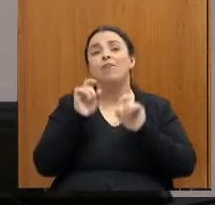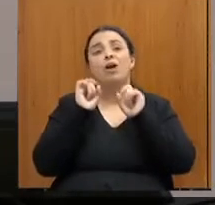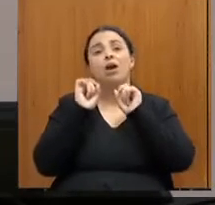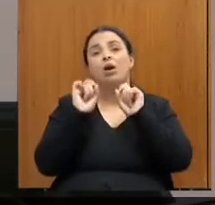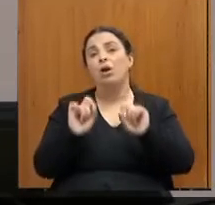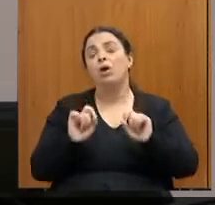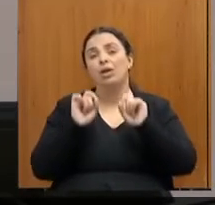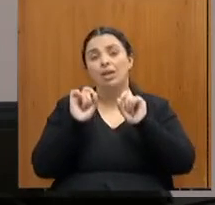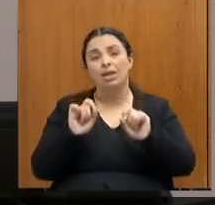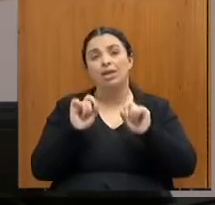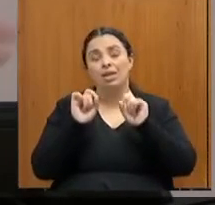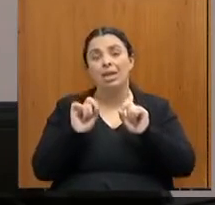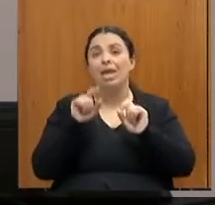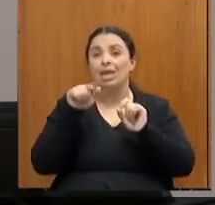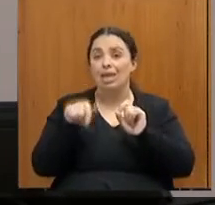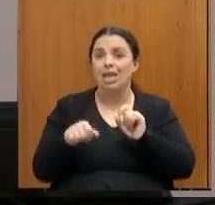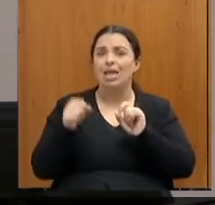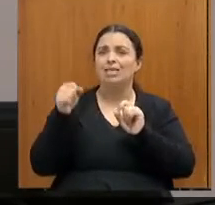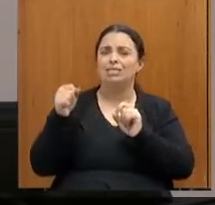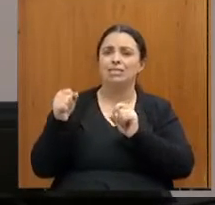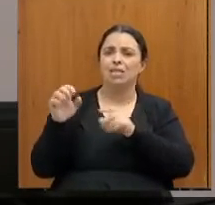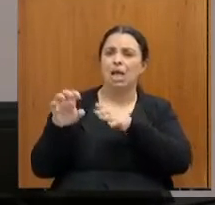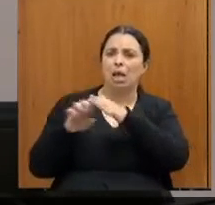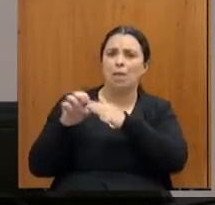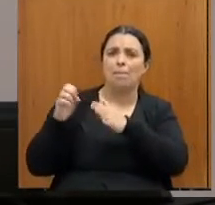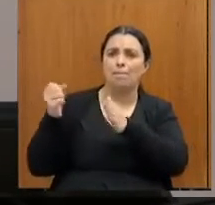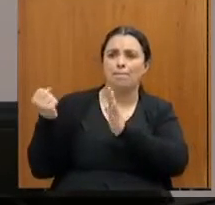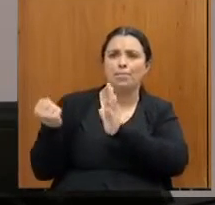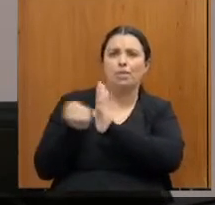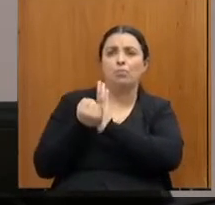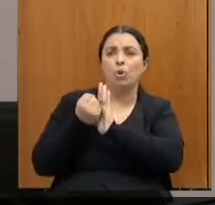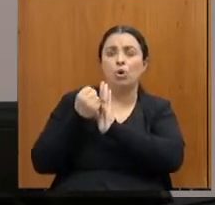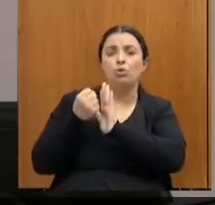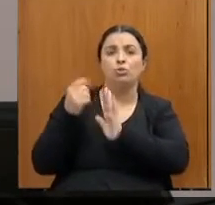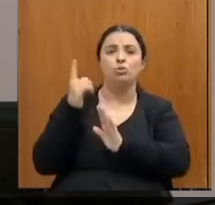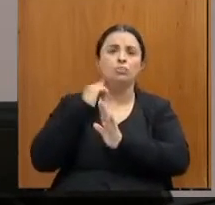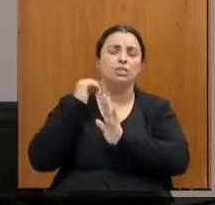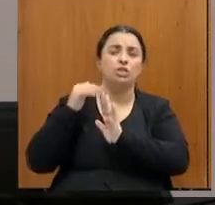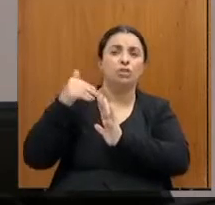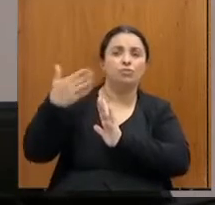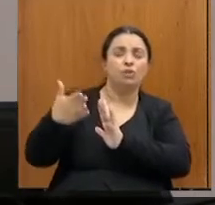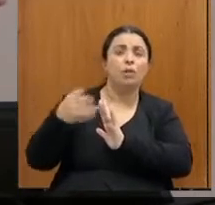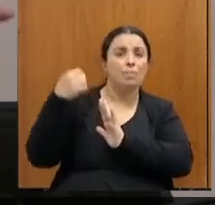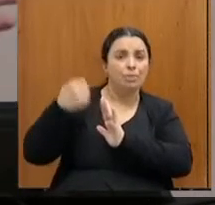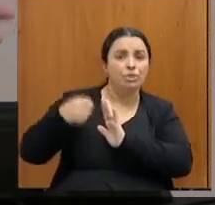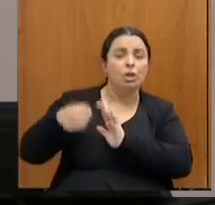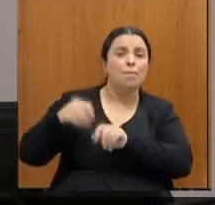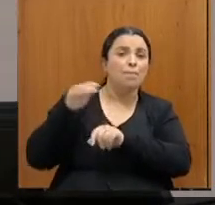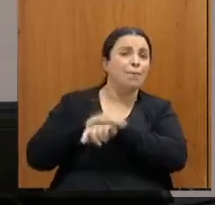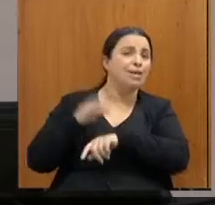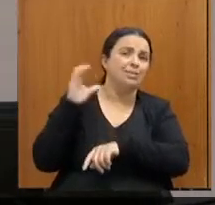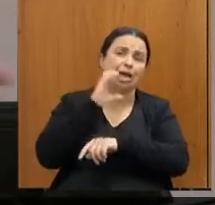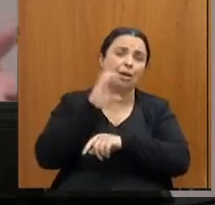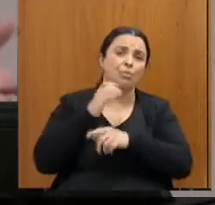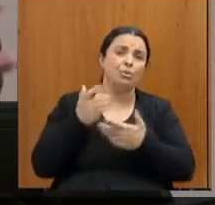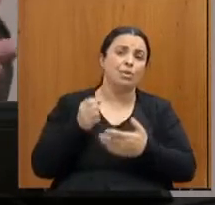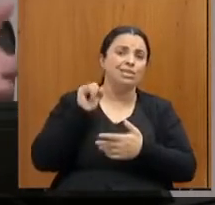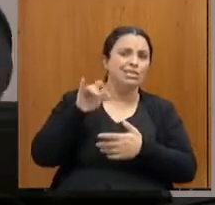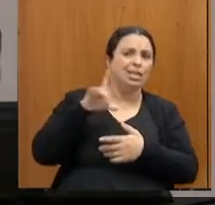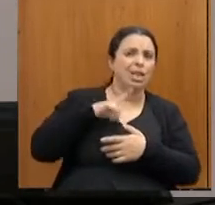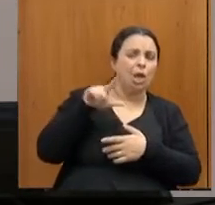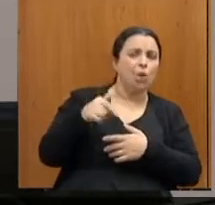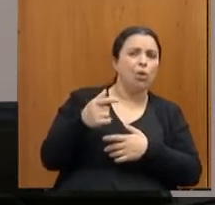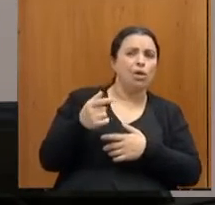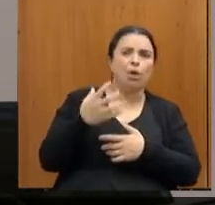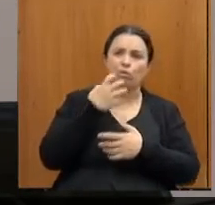esses esse patrimônio fora de Minas Gerais e ver se ele é dado se tem algum que rende muito é claro